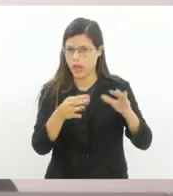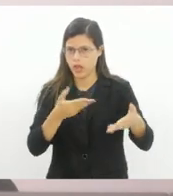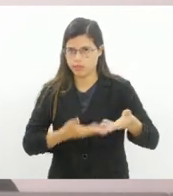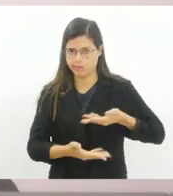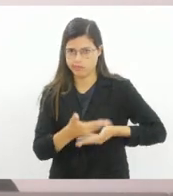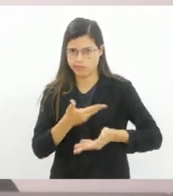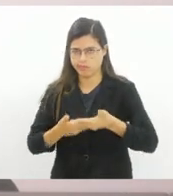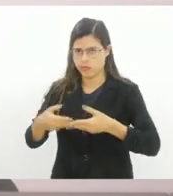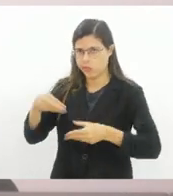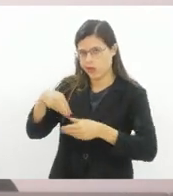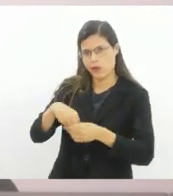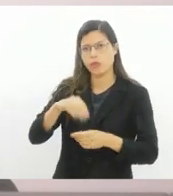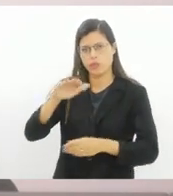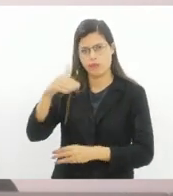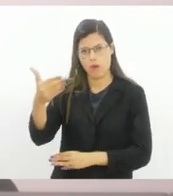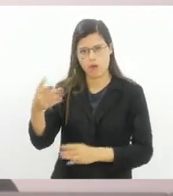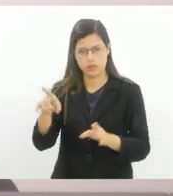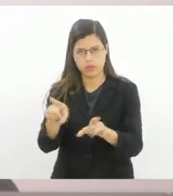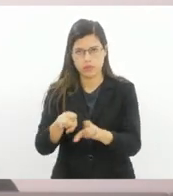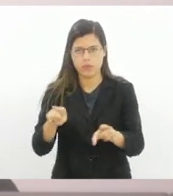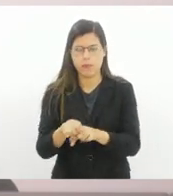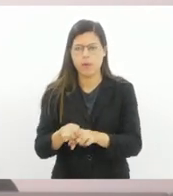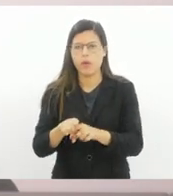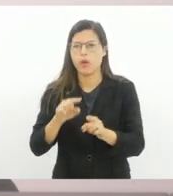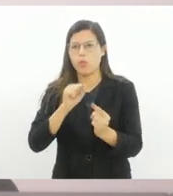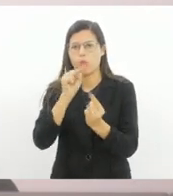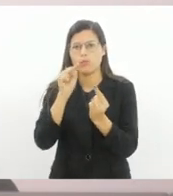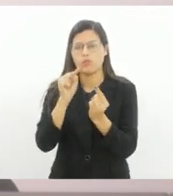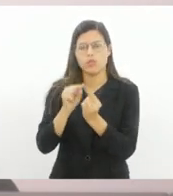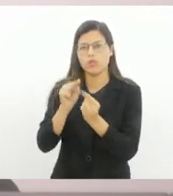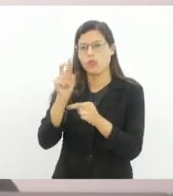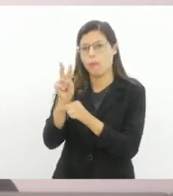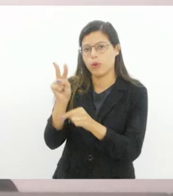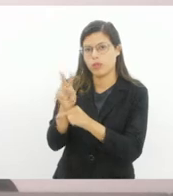da SES e fora da SES, visando a proteção e garantia de direito.